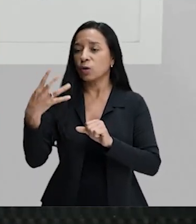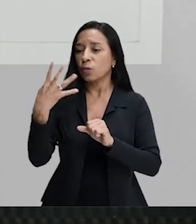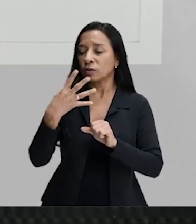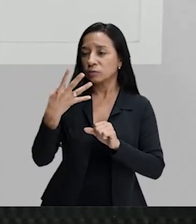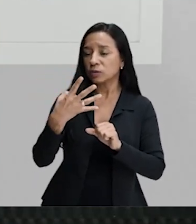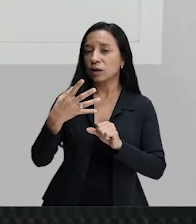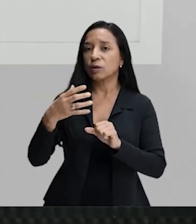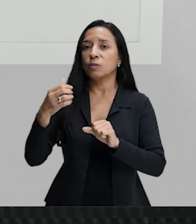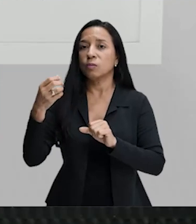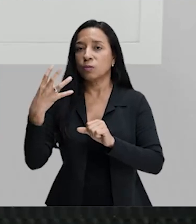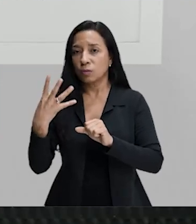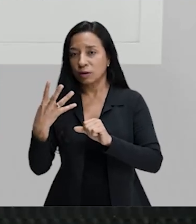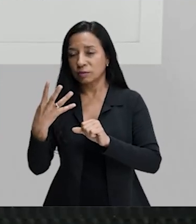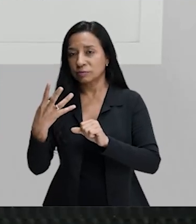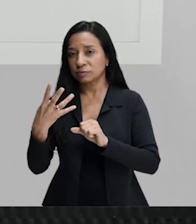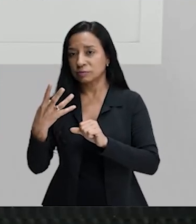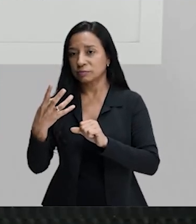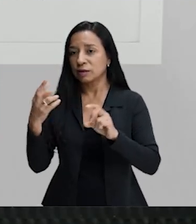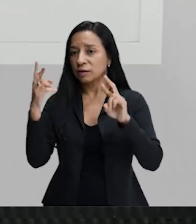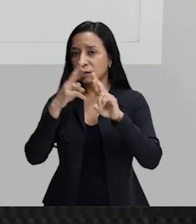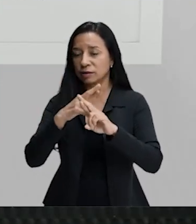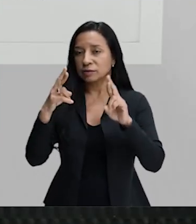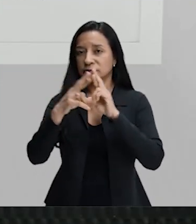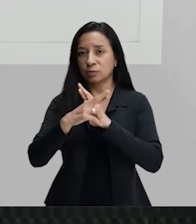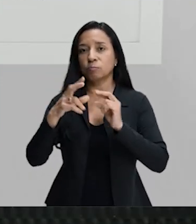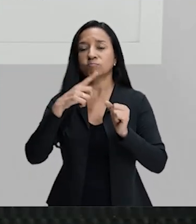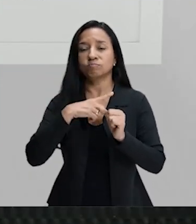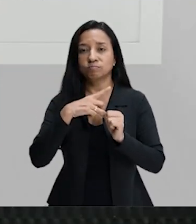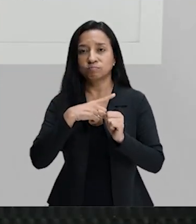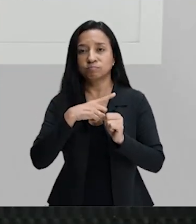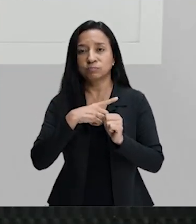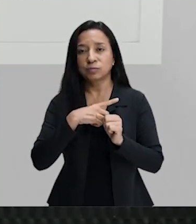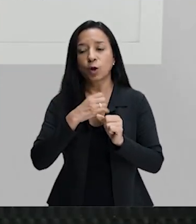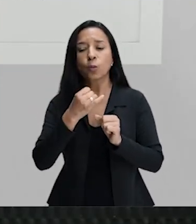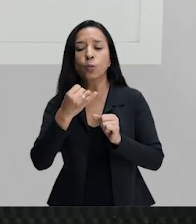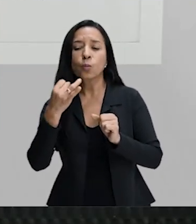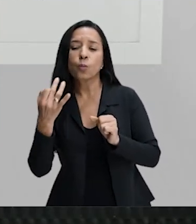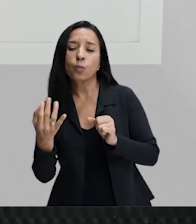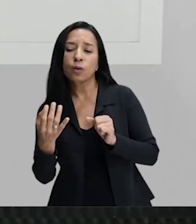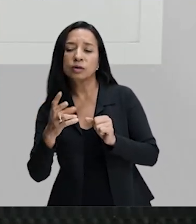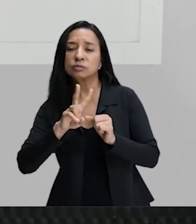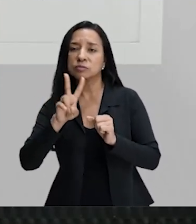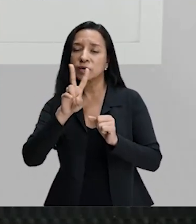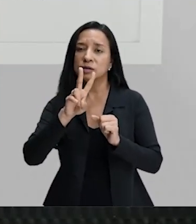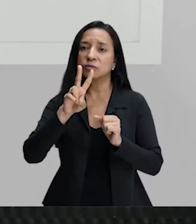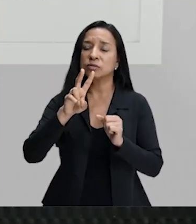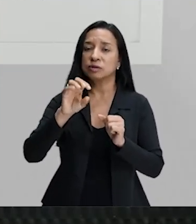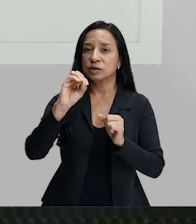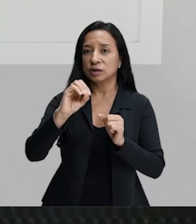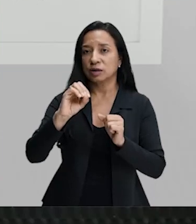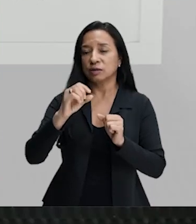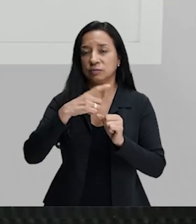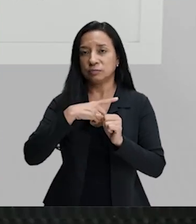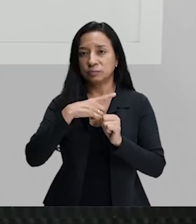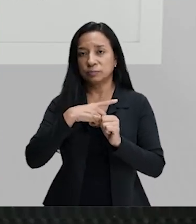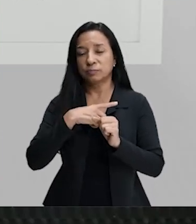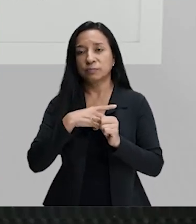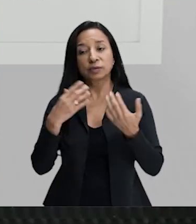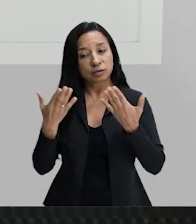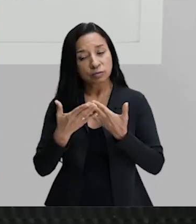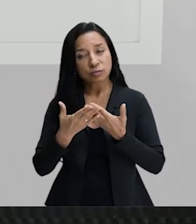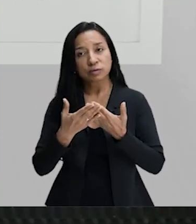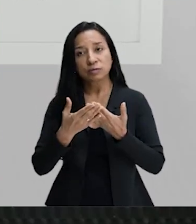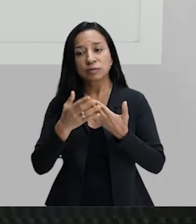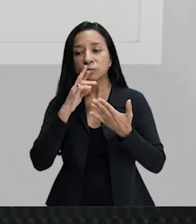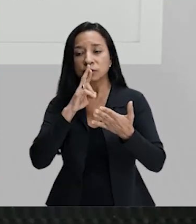e a quantidade de raízes que você possui. Beleza? Então, vamos escrever aqui, vamos resolver essa equaçãozinha,